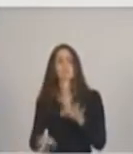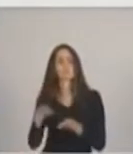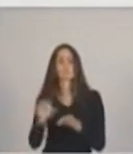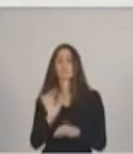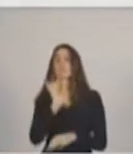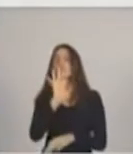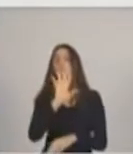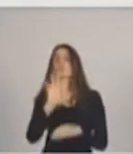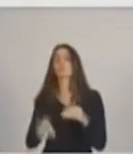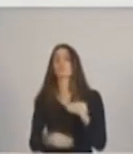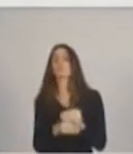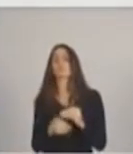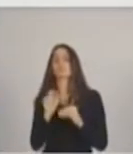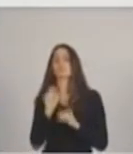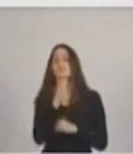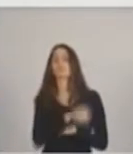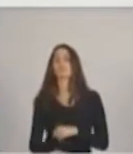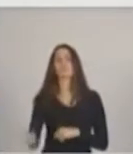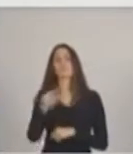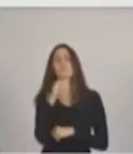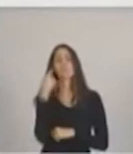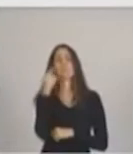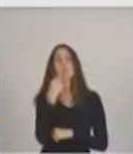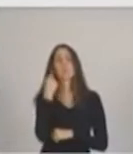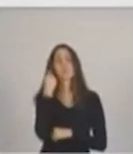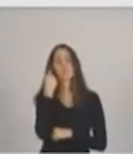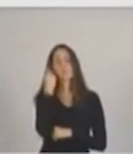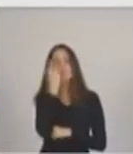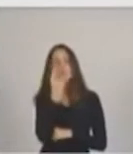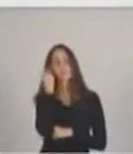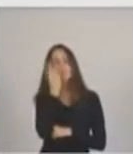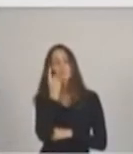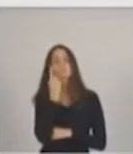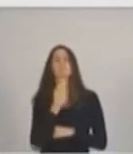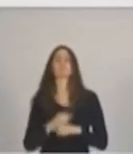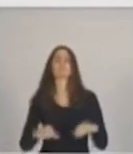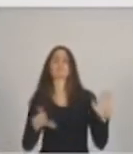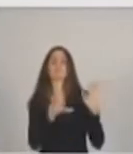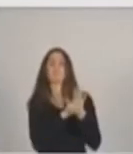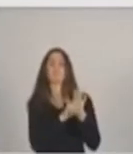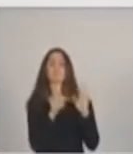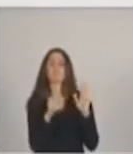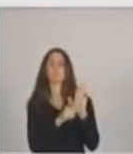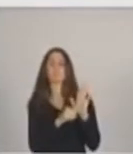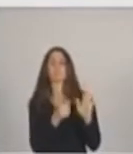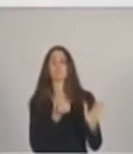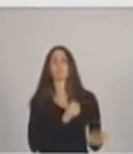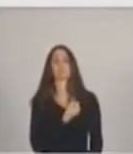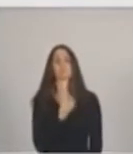apenas dizer aos senhores deputados, a lei número